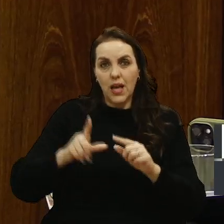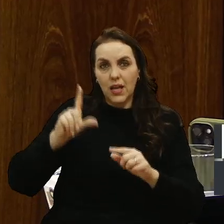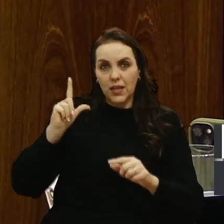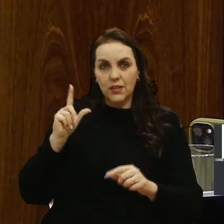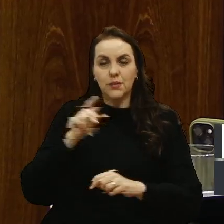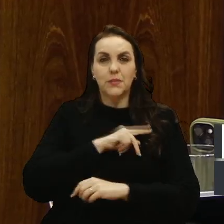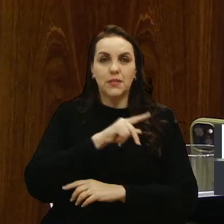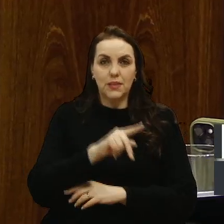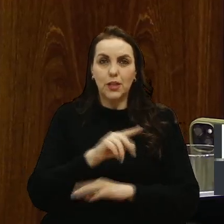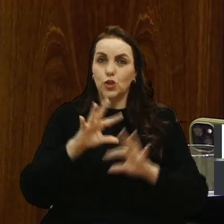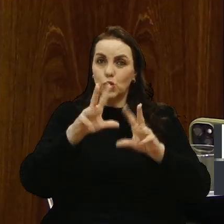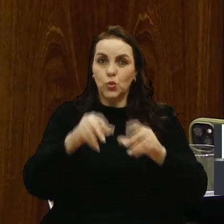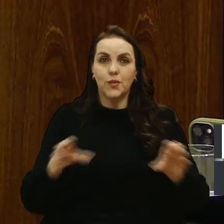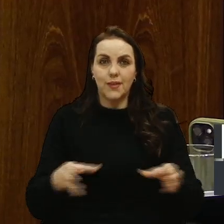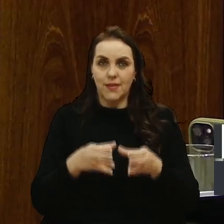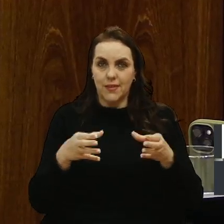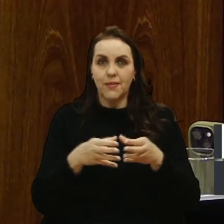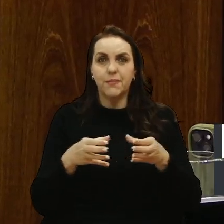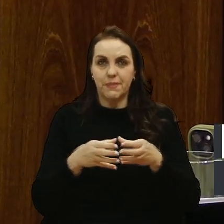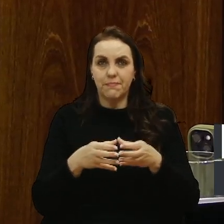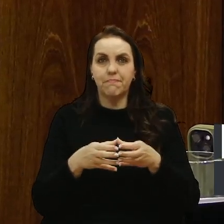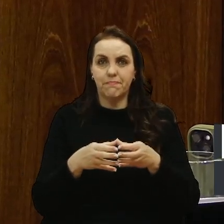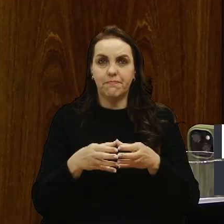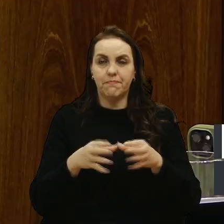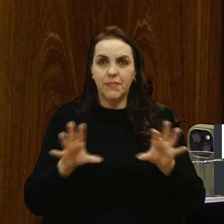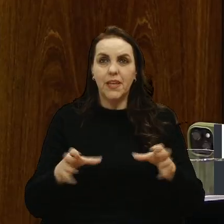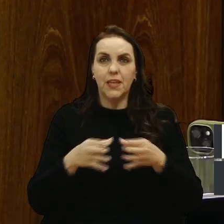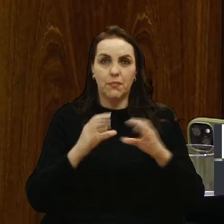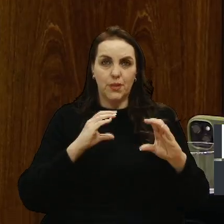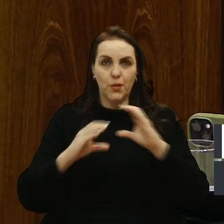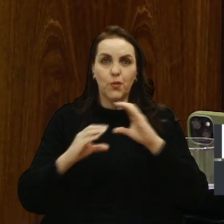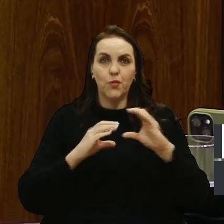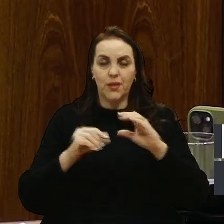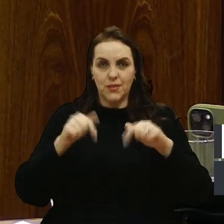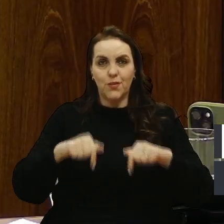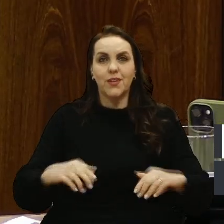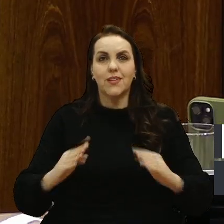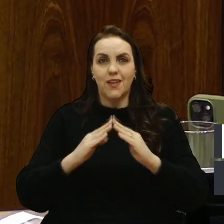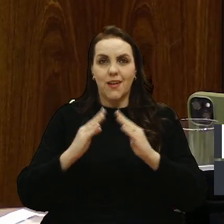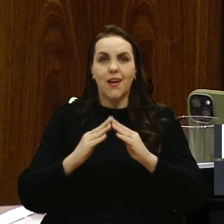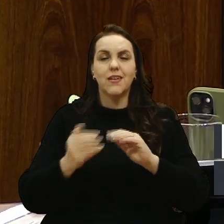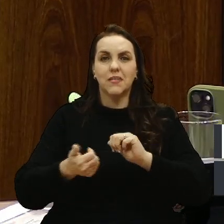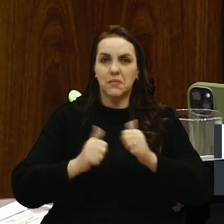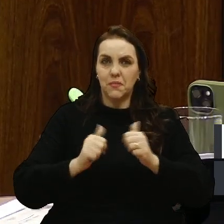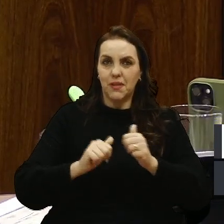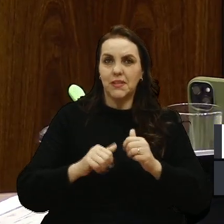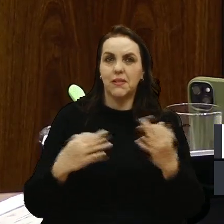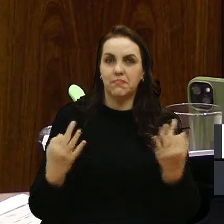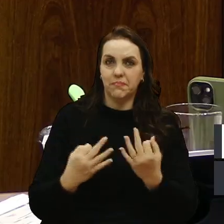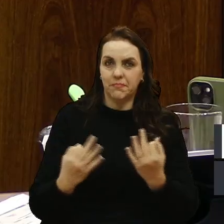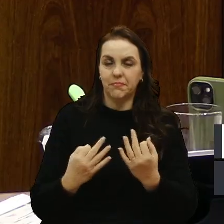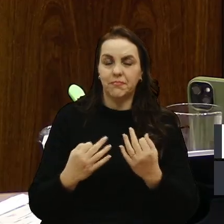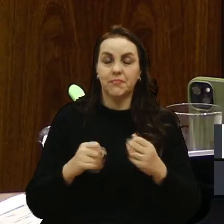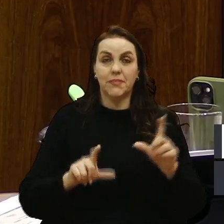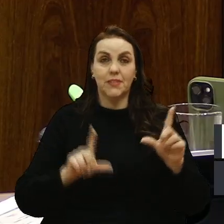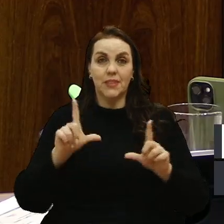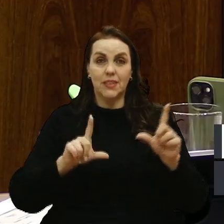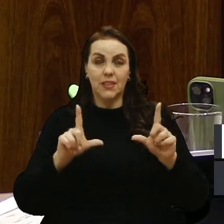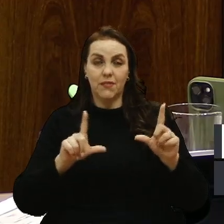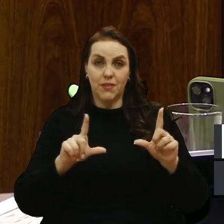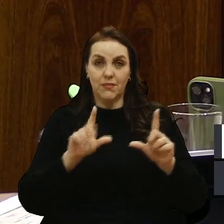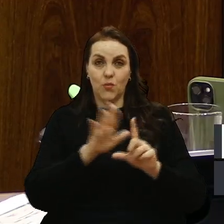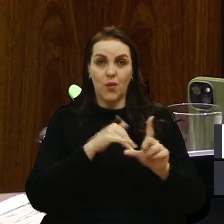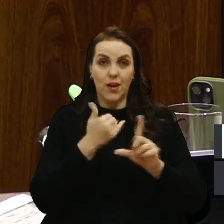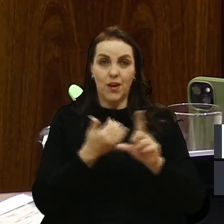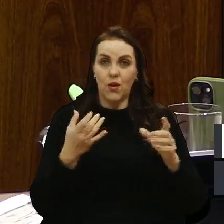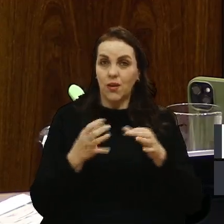também de toda uma equipe, e a equipe da comunicação desta casa é muito qualificada. O sinal aberto, ele